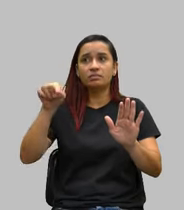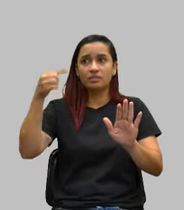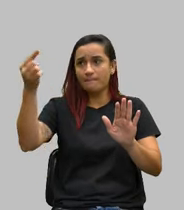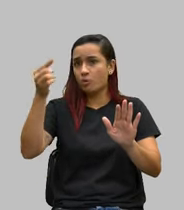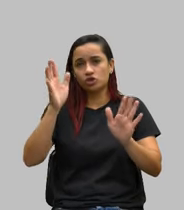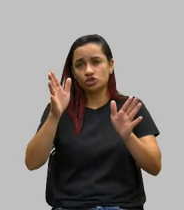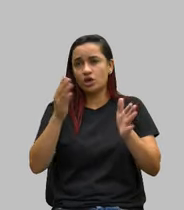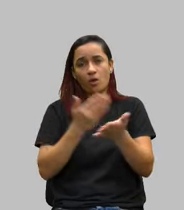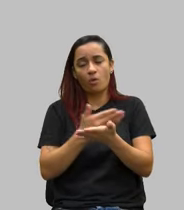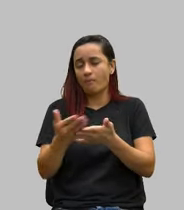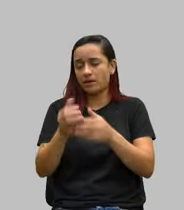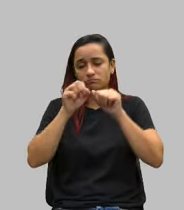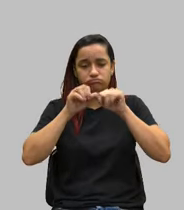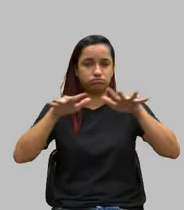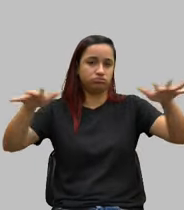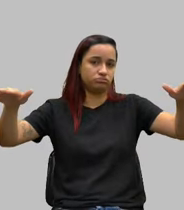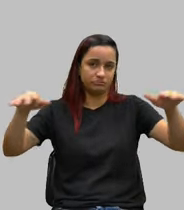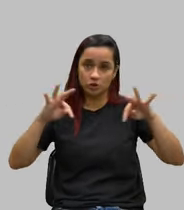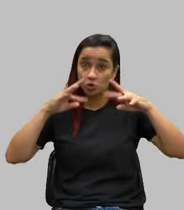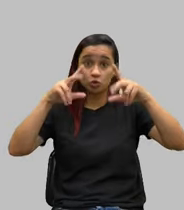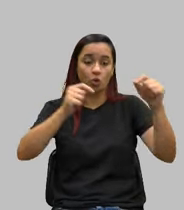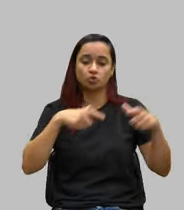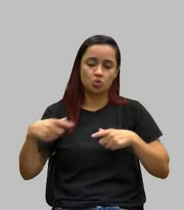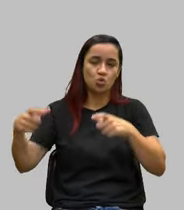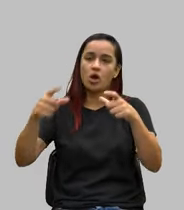os lugares assim é algo